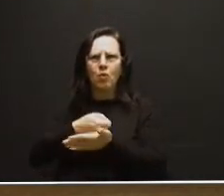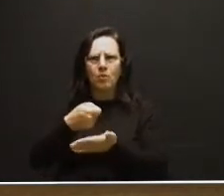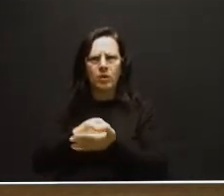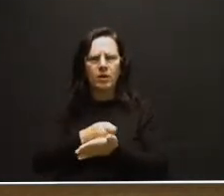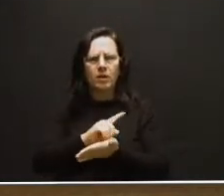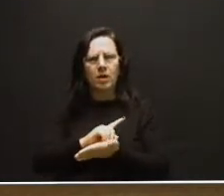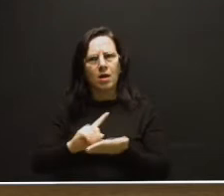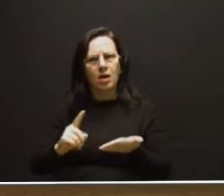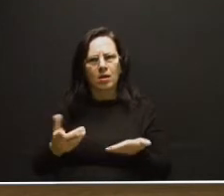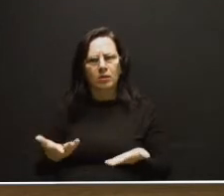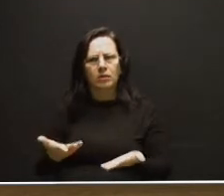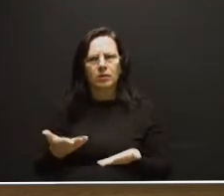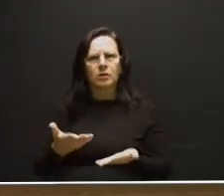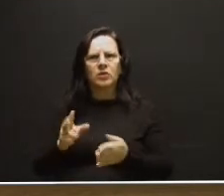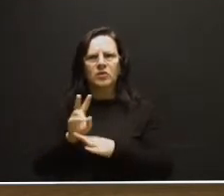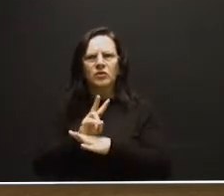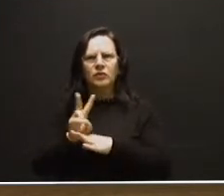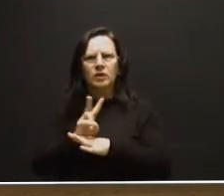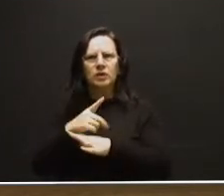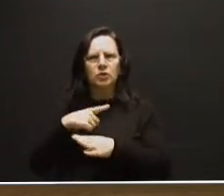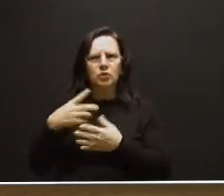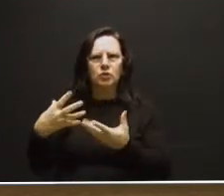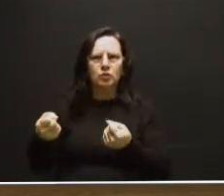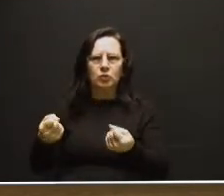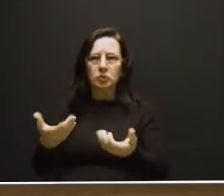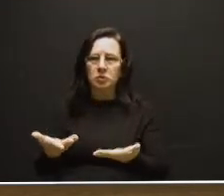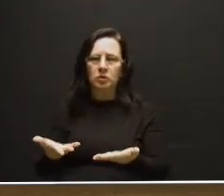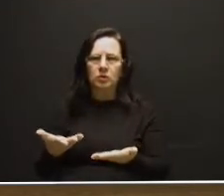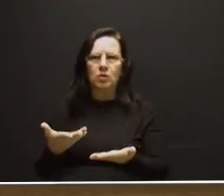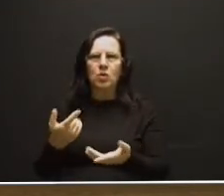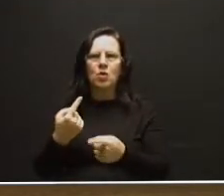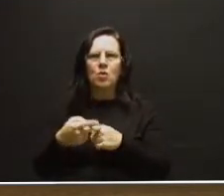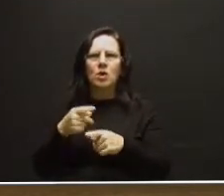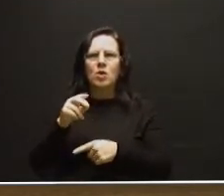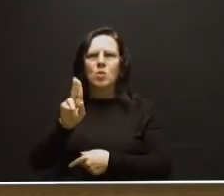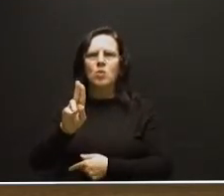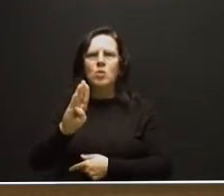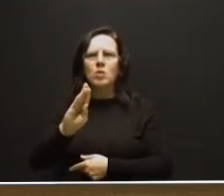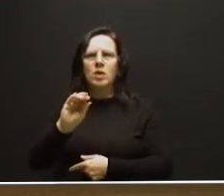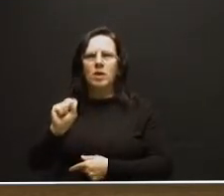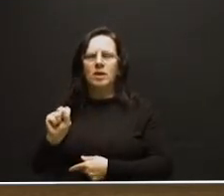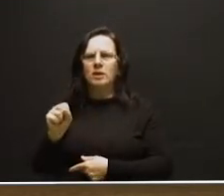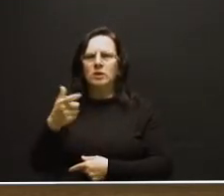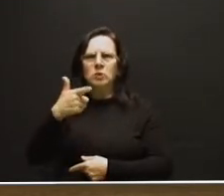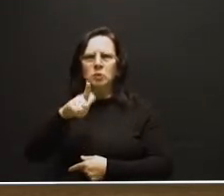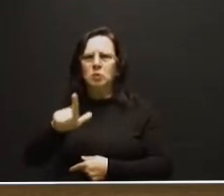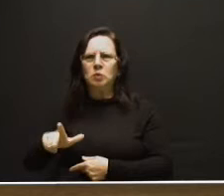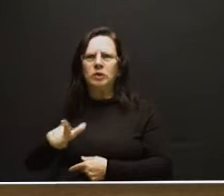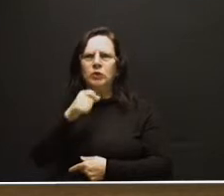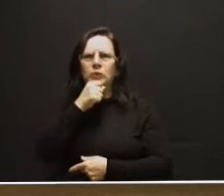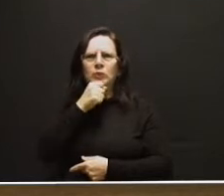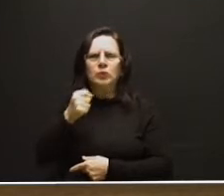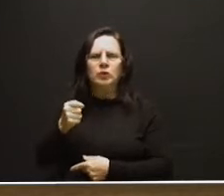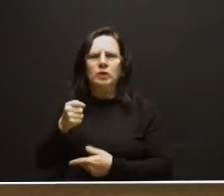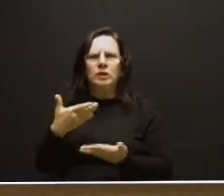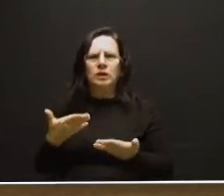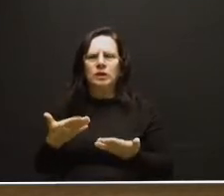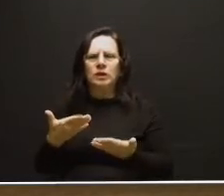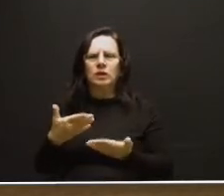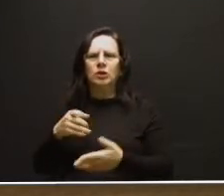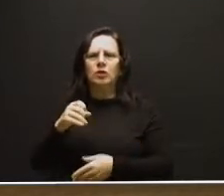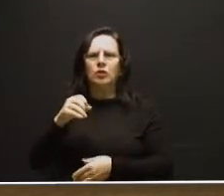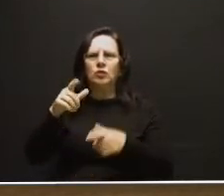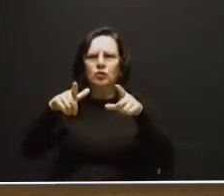para verificar se eles adotar isso aqui porque é o berço do casqueiro nem geladeira tem estava com emprestada lá